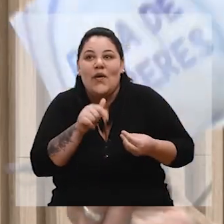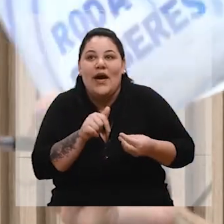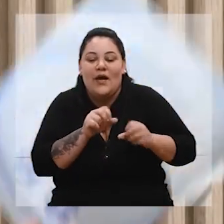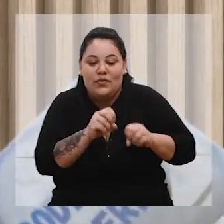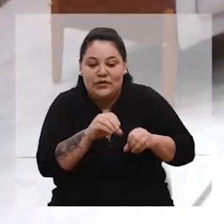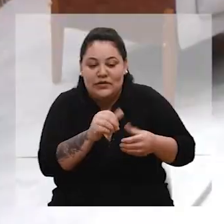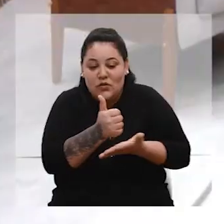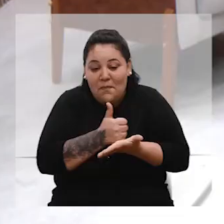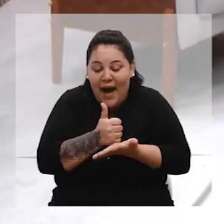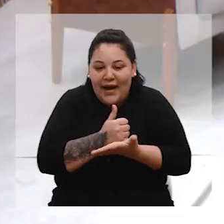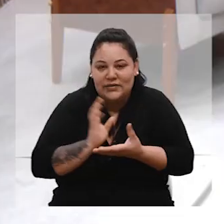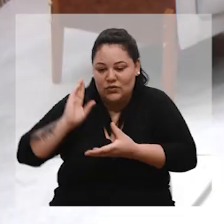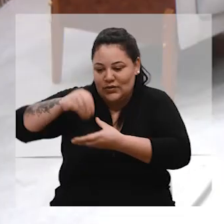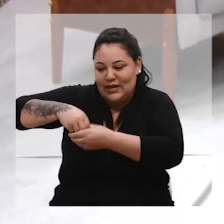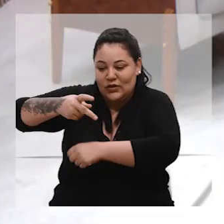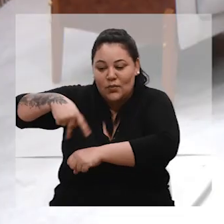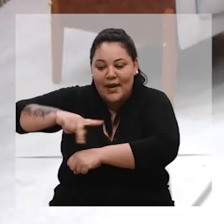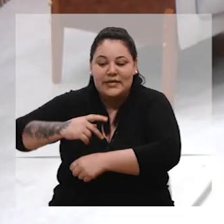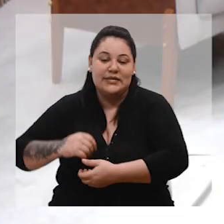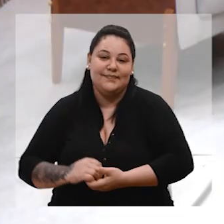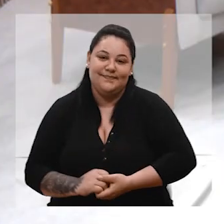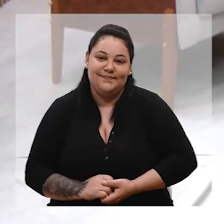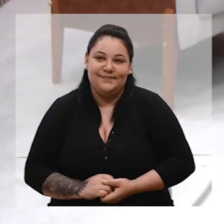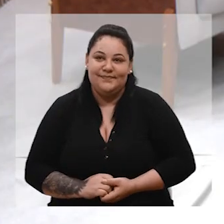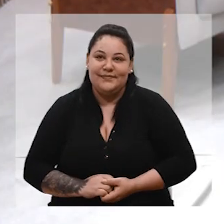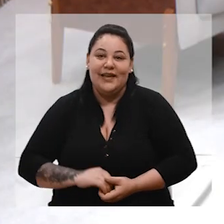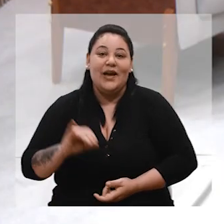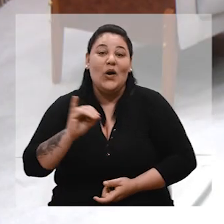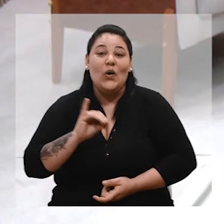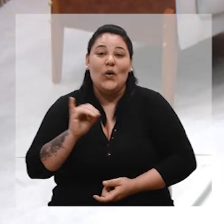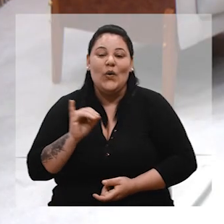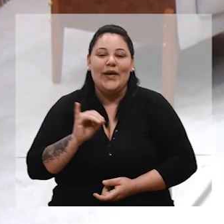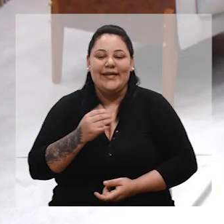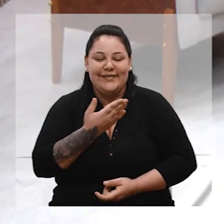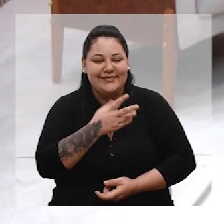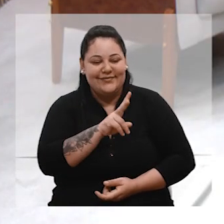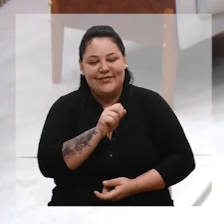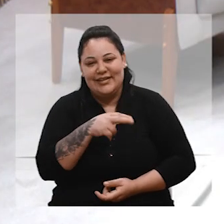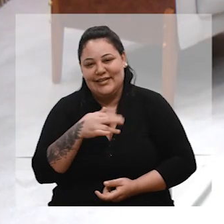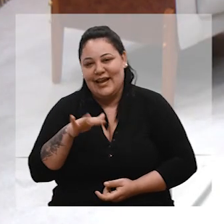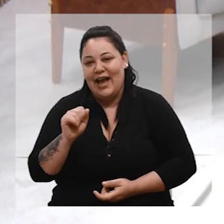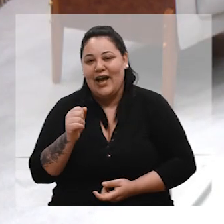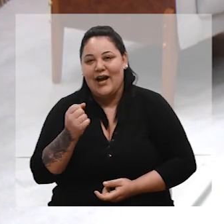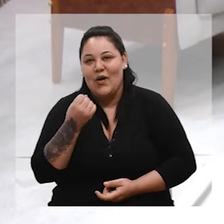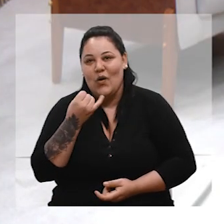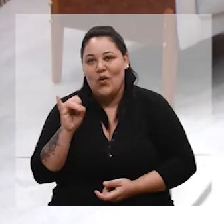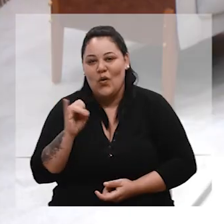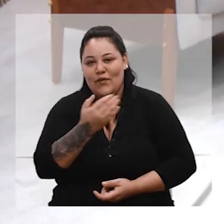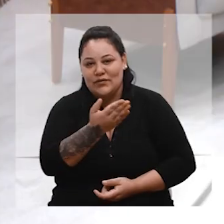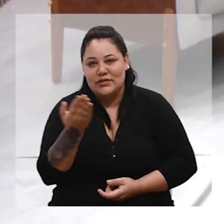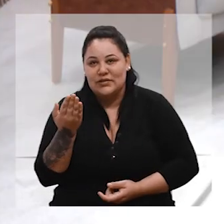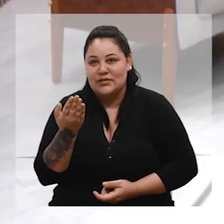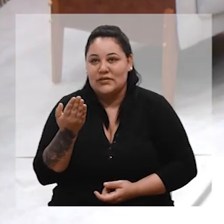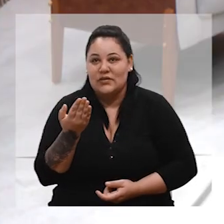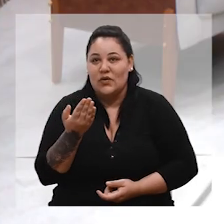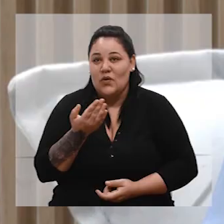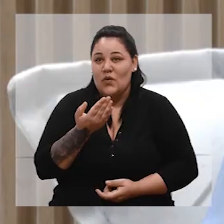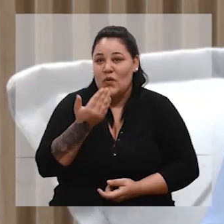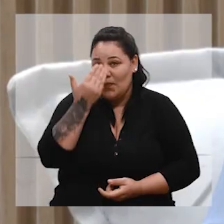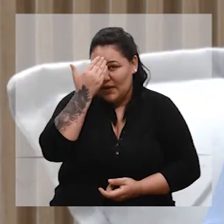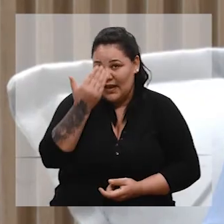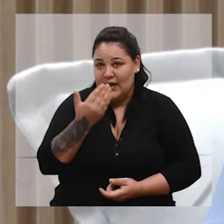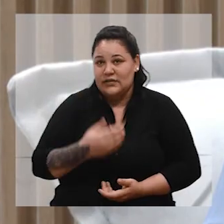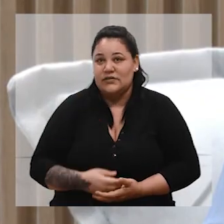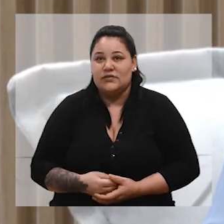que se estrutura a educação básica no nosso país. Oi, Vânia. Oi, pessoal. Obrigada pelo convite.